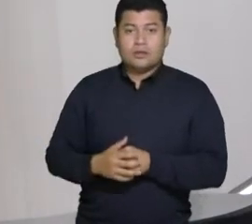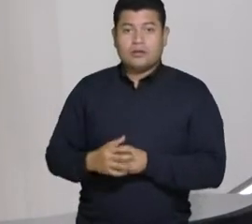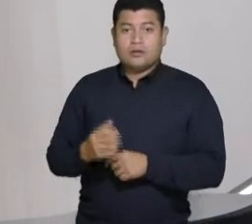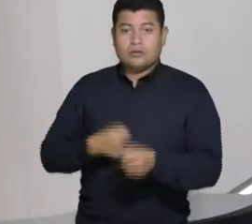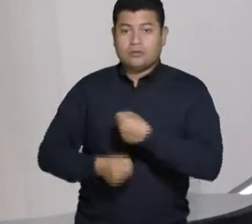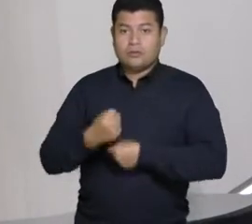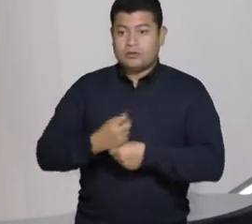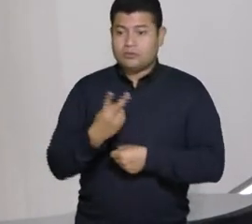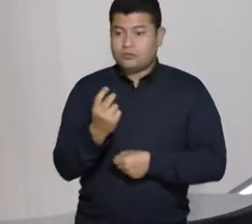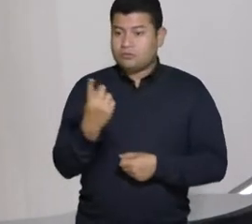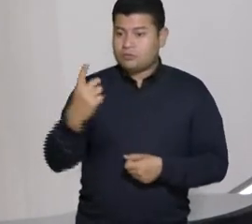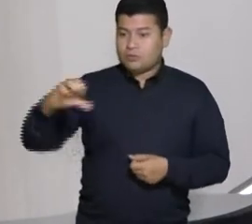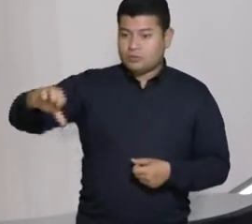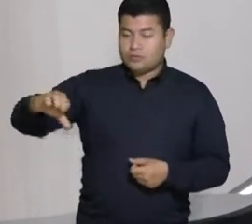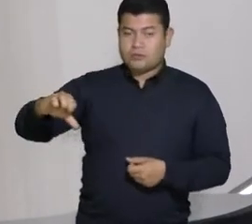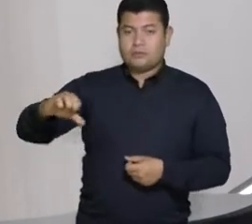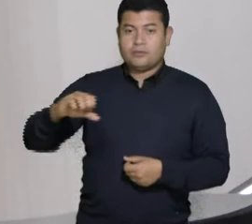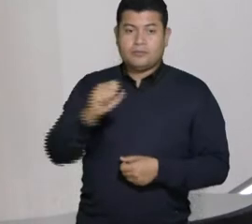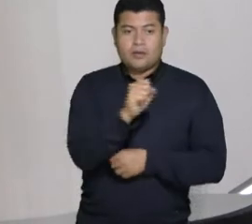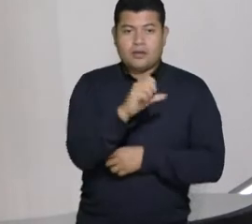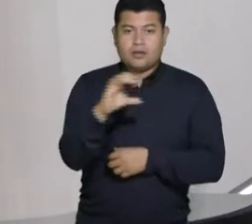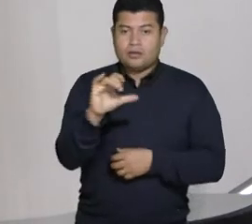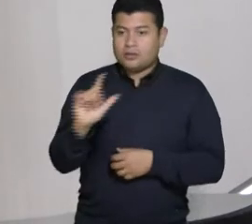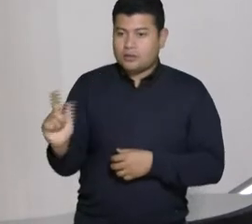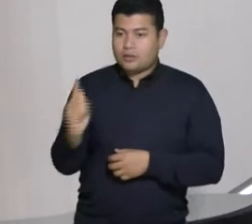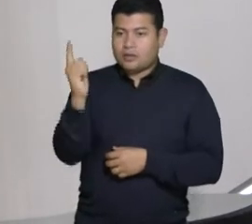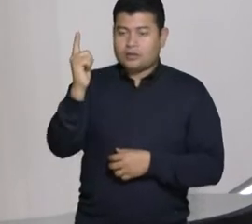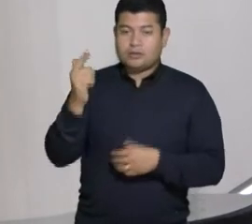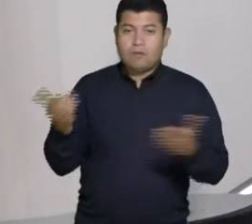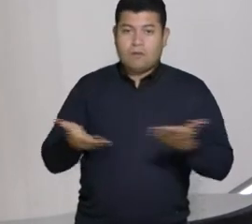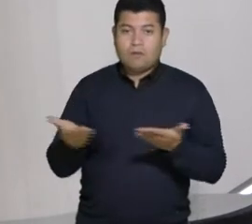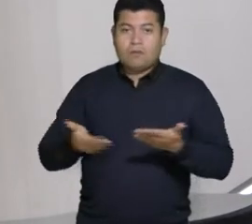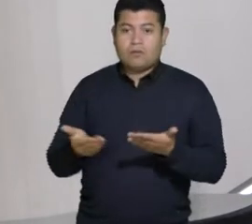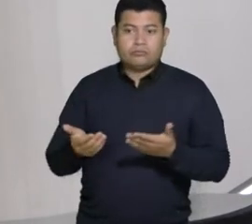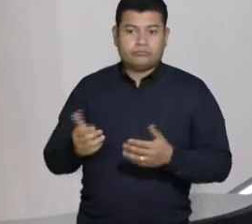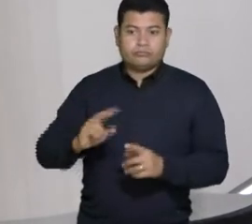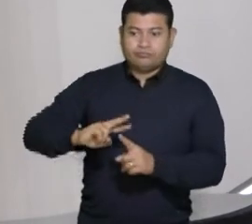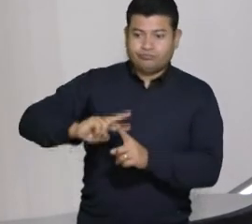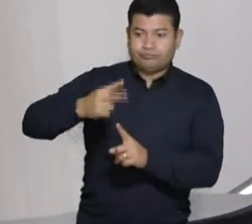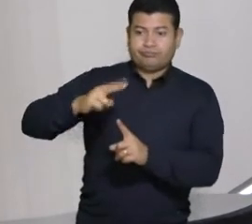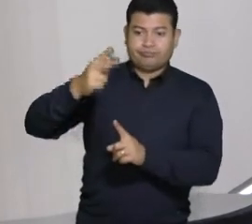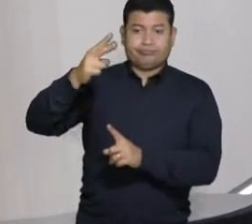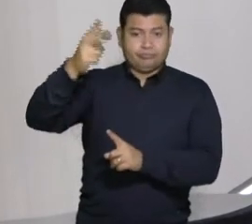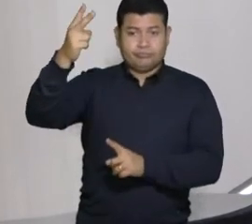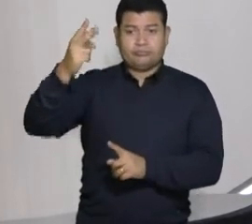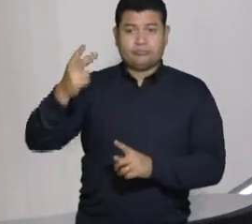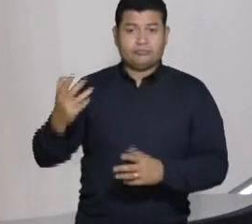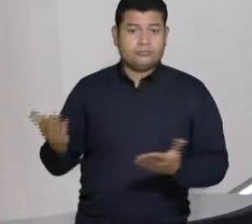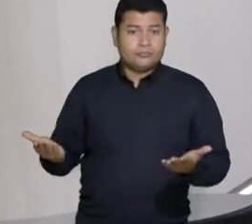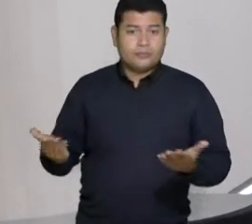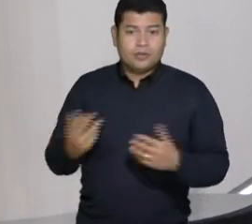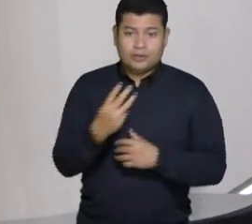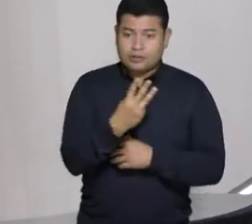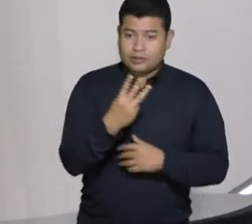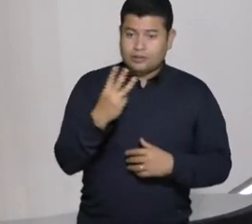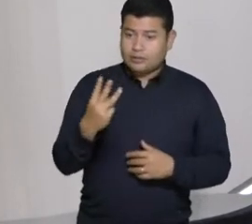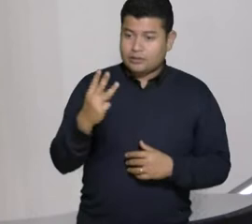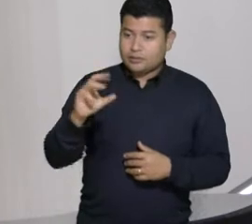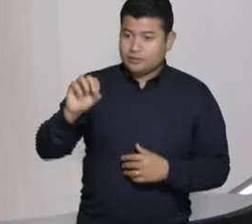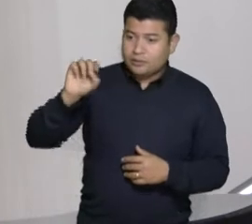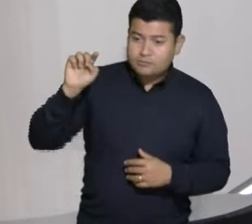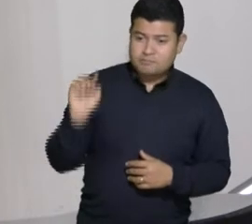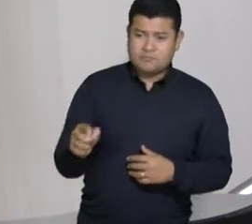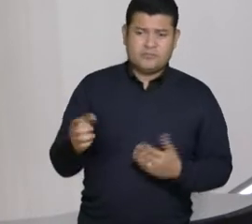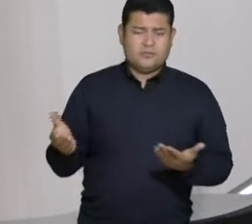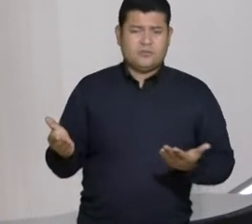hoje paga praticamente 330.000 de conta de gás não tem como manter uma empresa assim